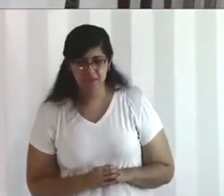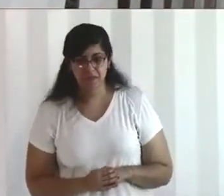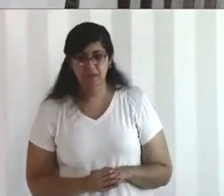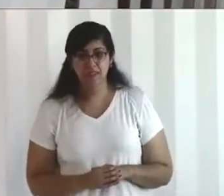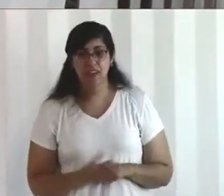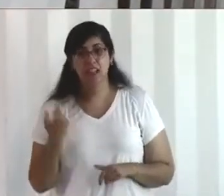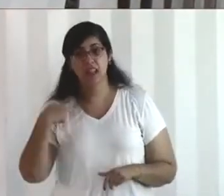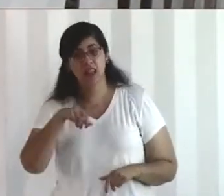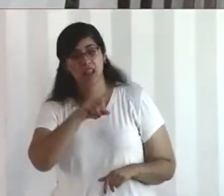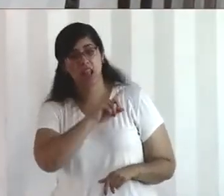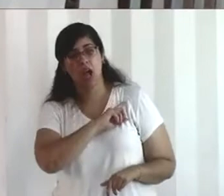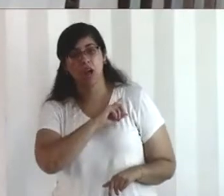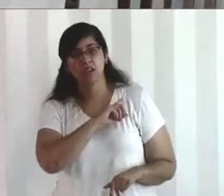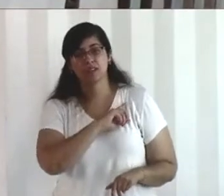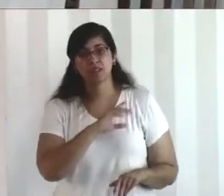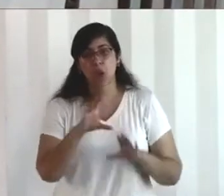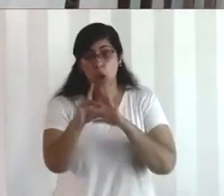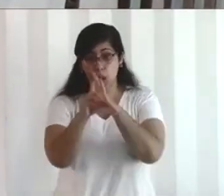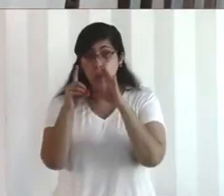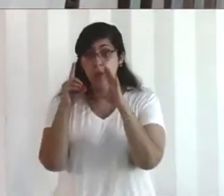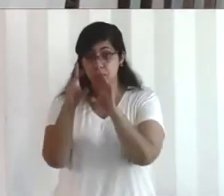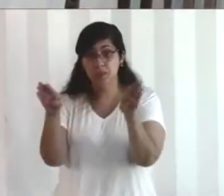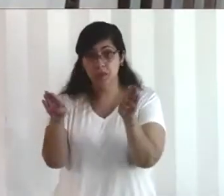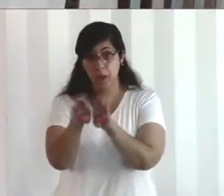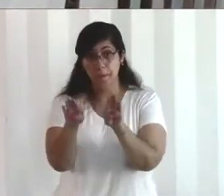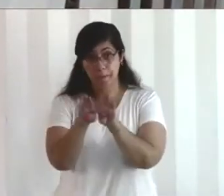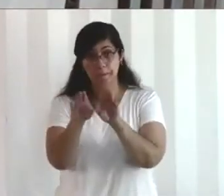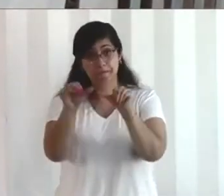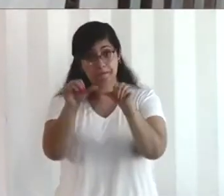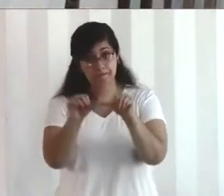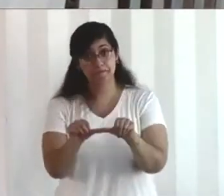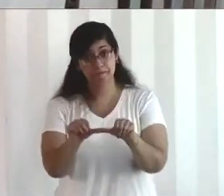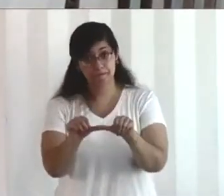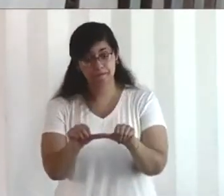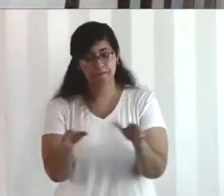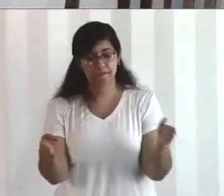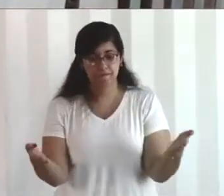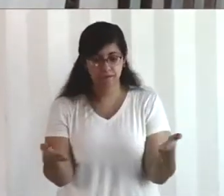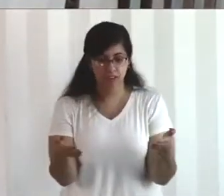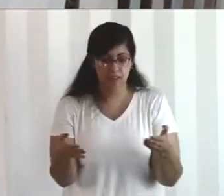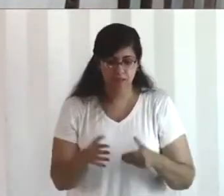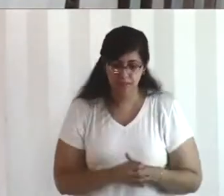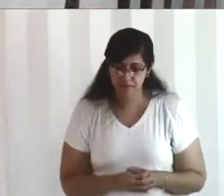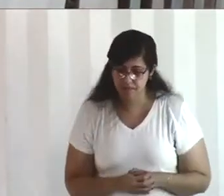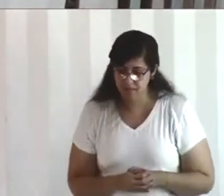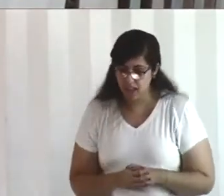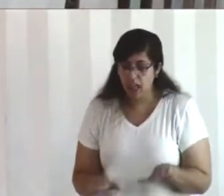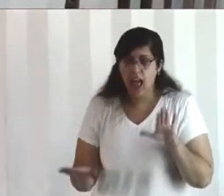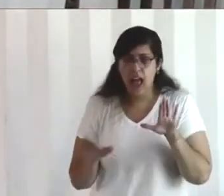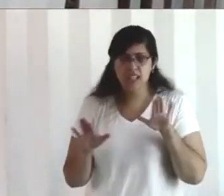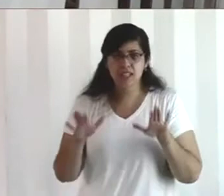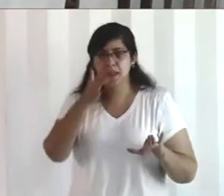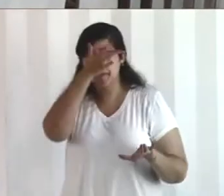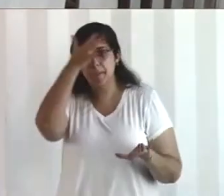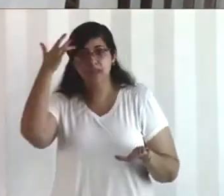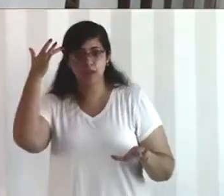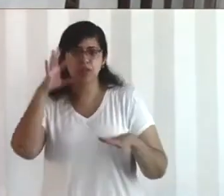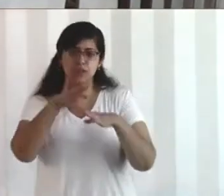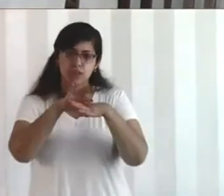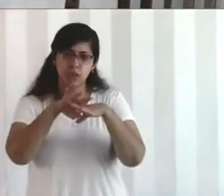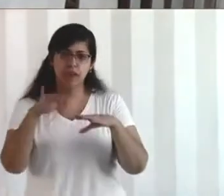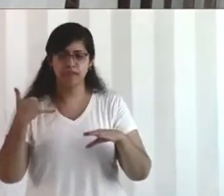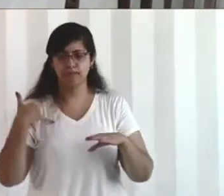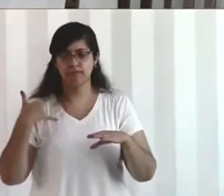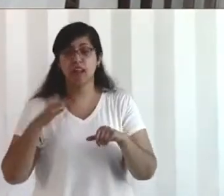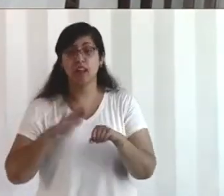no culto estão participando dessa comunhão. Nos dias atuais, aqueles que estão com comorbidades ou em grupo de risco